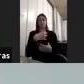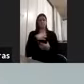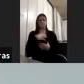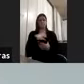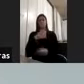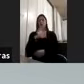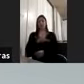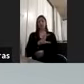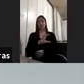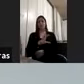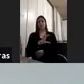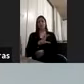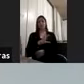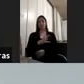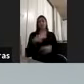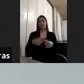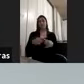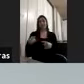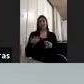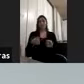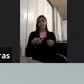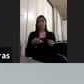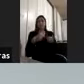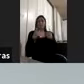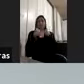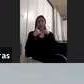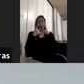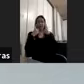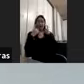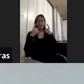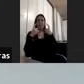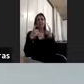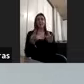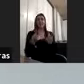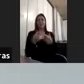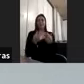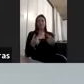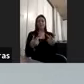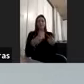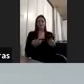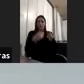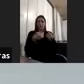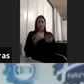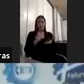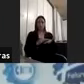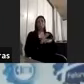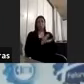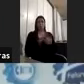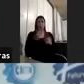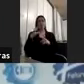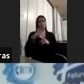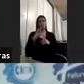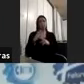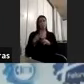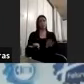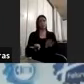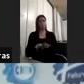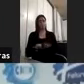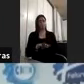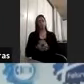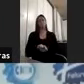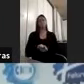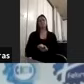seja o que mais interessa a Renault, é manter esses benefícios fiscais. Não é? Muito bem, deputado. Eu